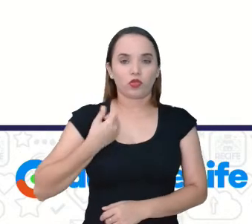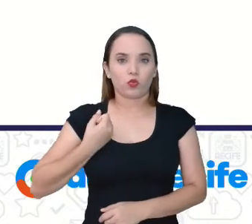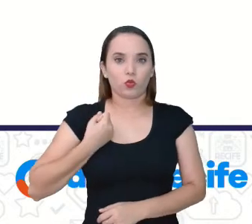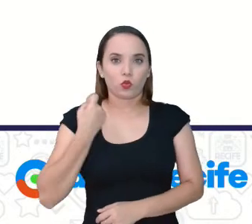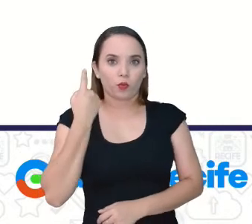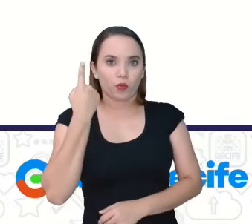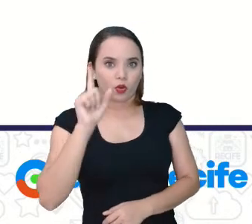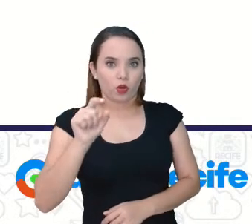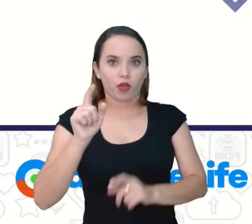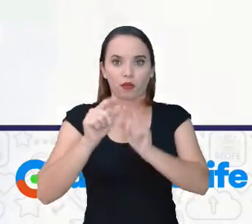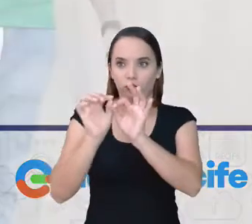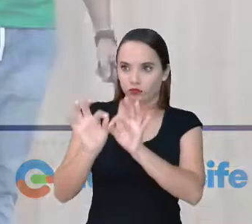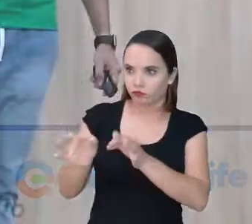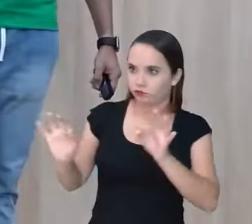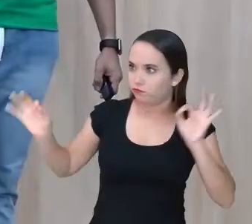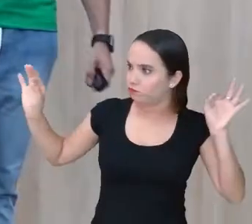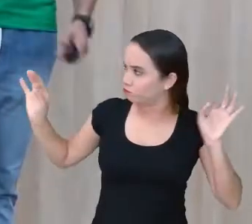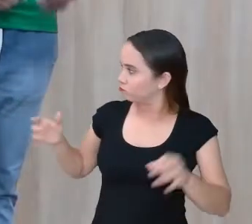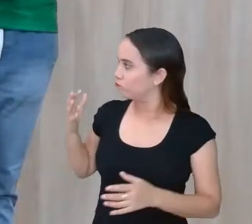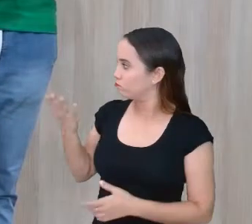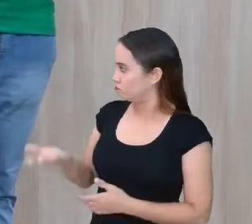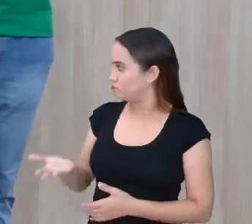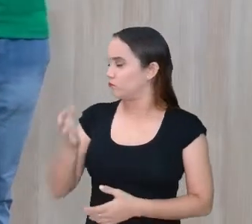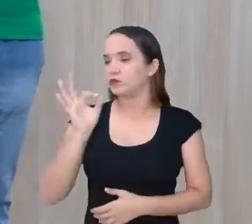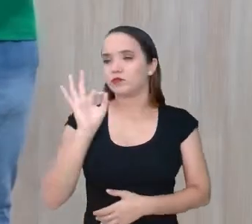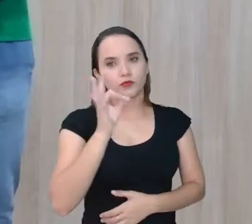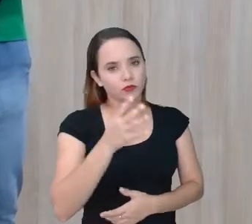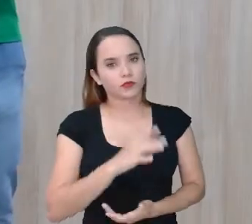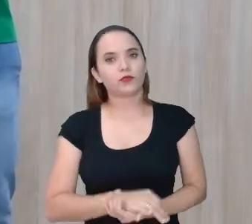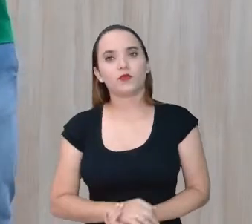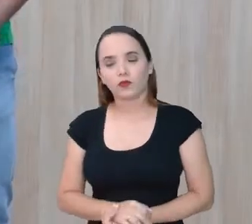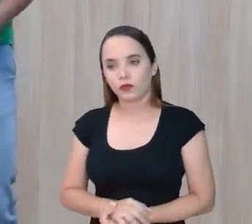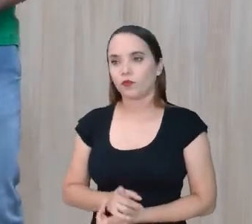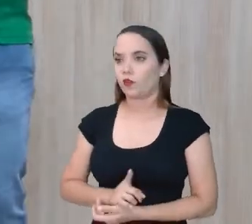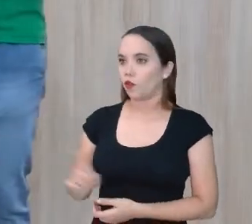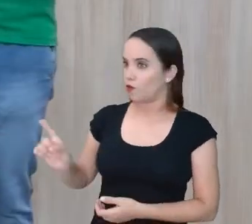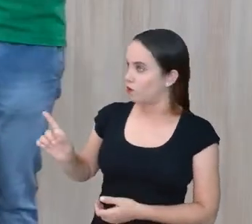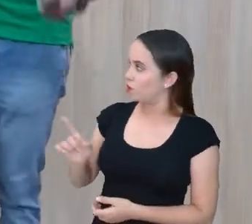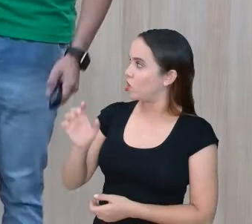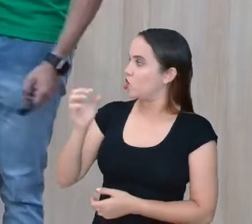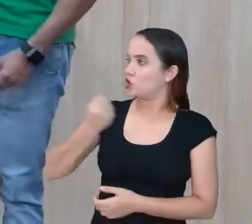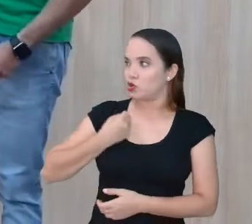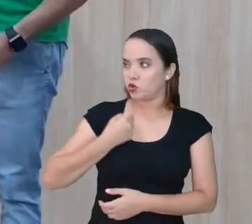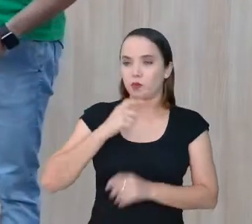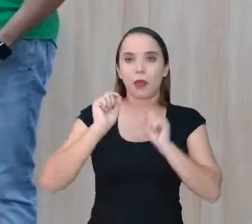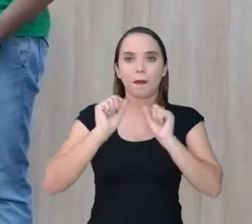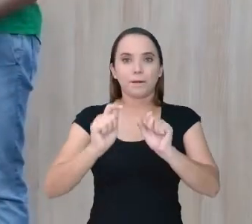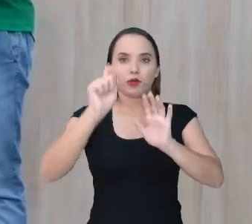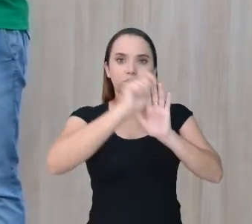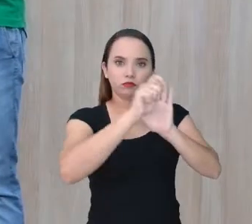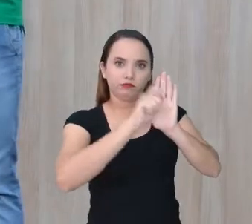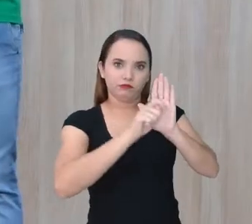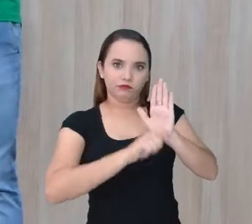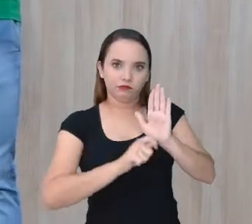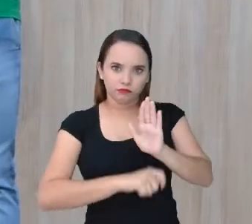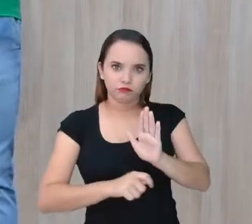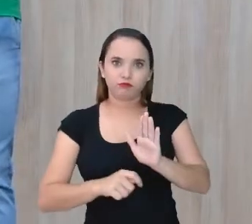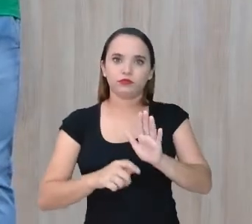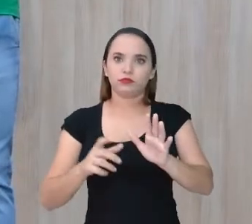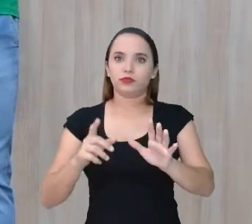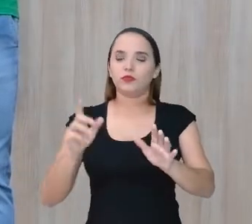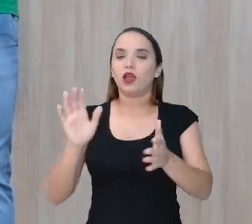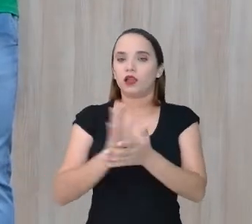quê? Muito grande, certo? Então, esses números, tá? A gente pode escrever eles de